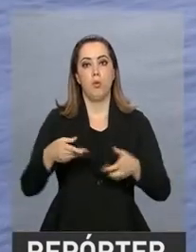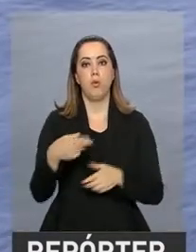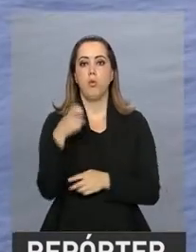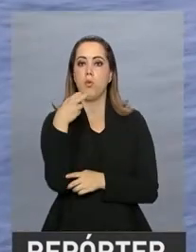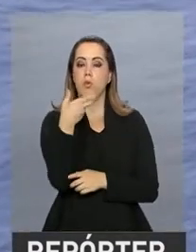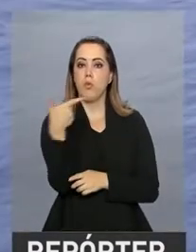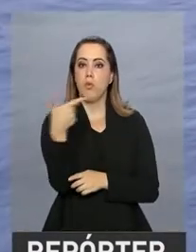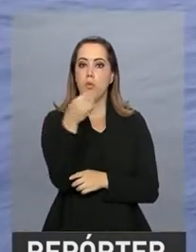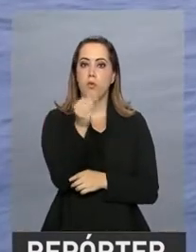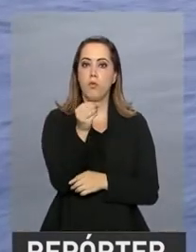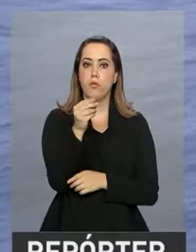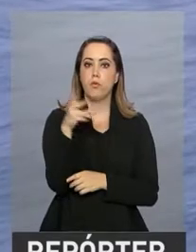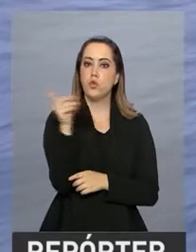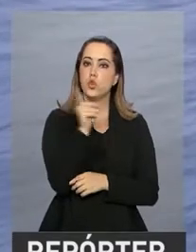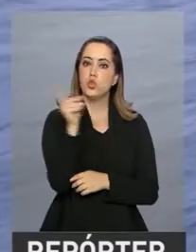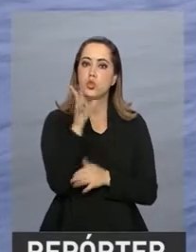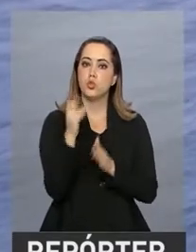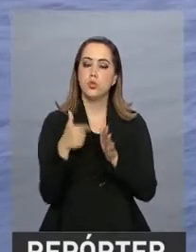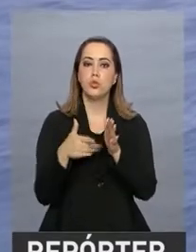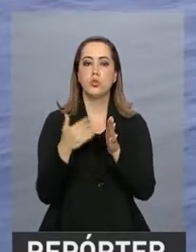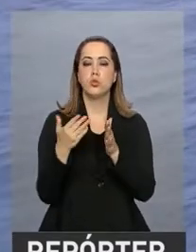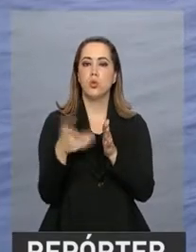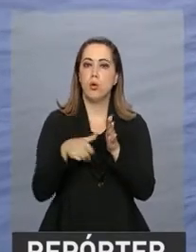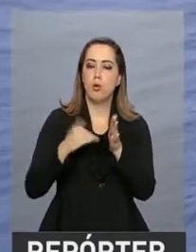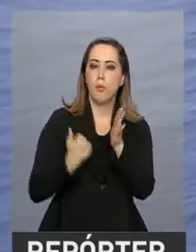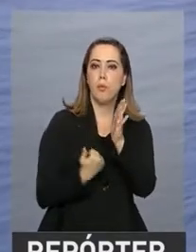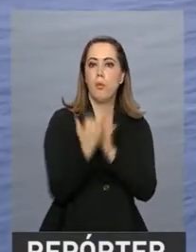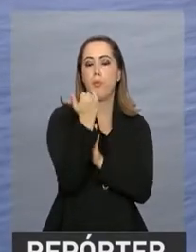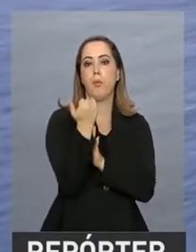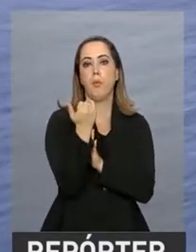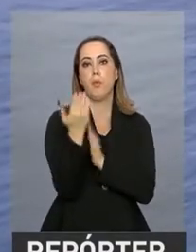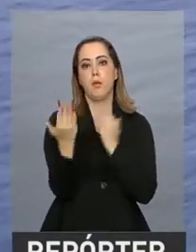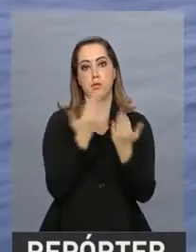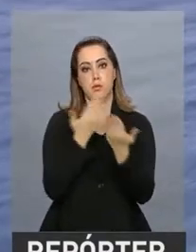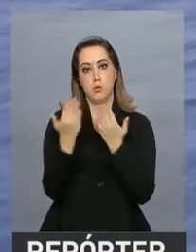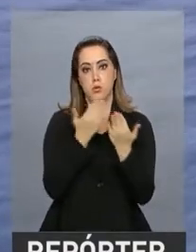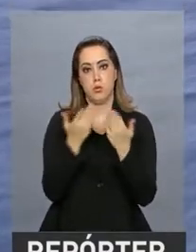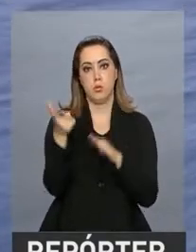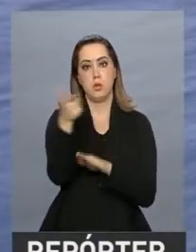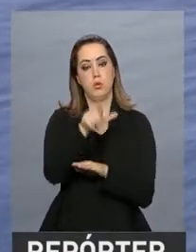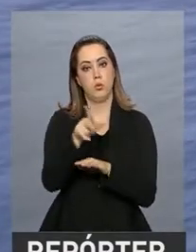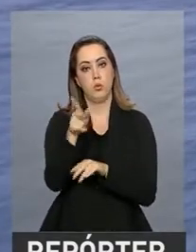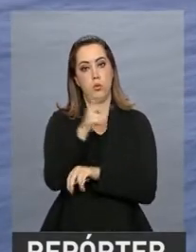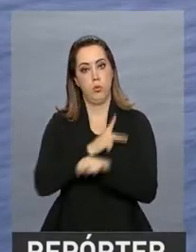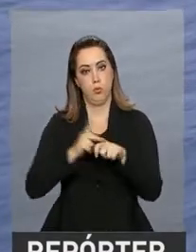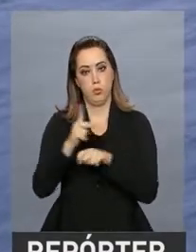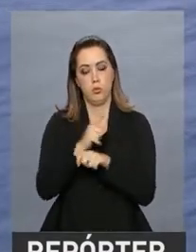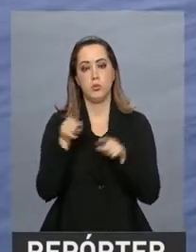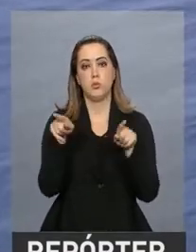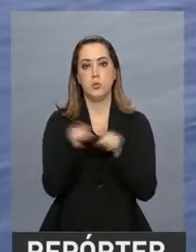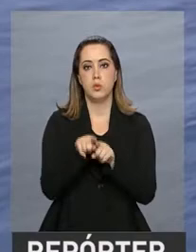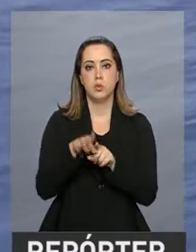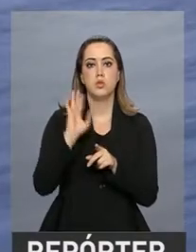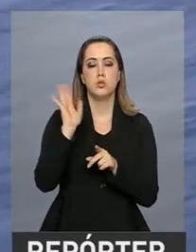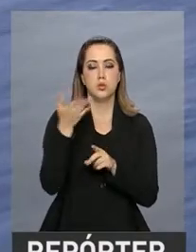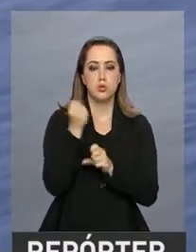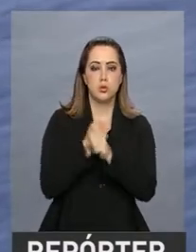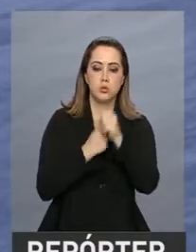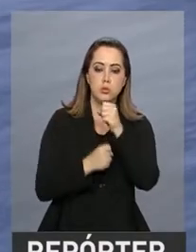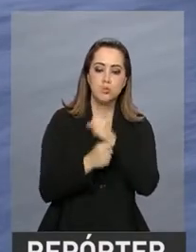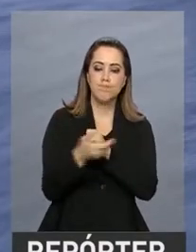mais superior do que a referência no mercado externo desde o ano passado está fazendo um plano de